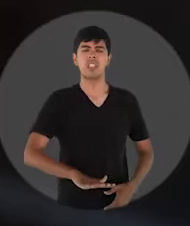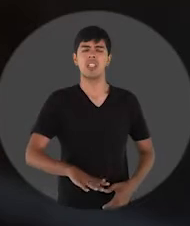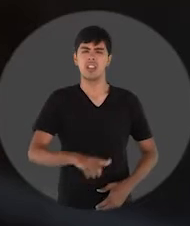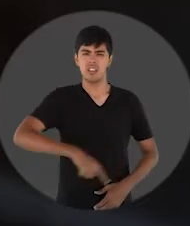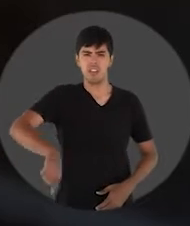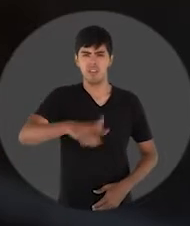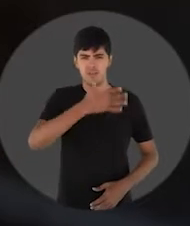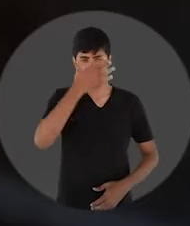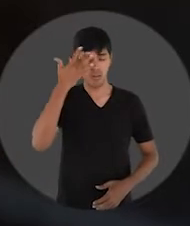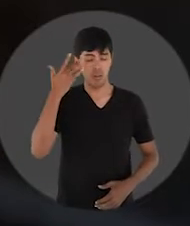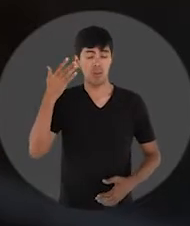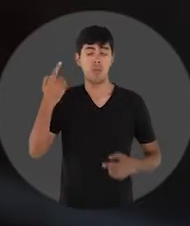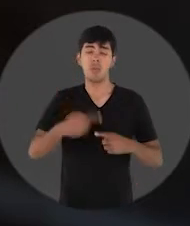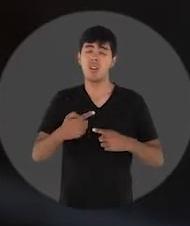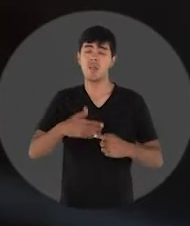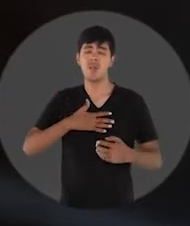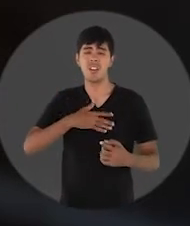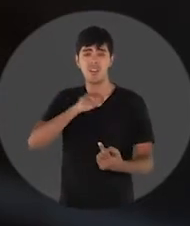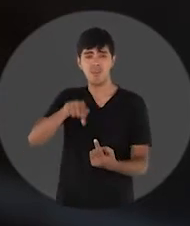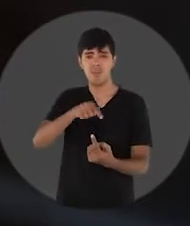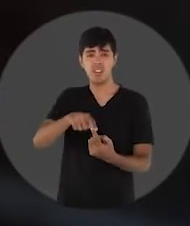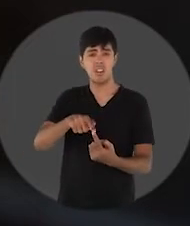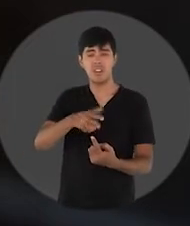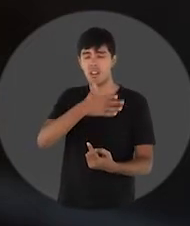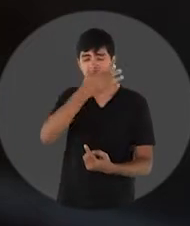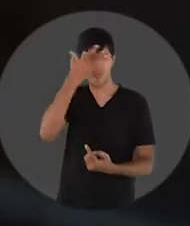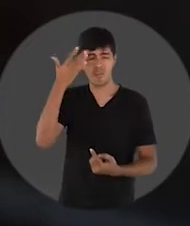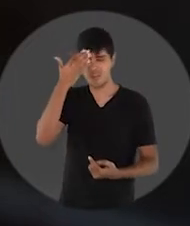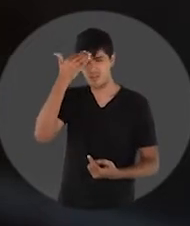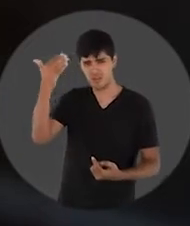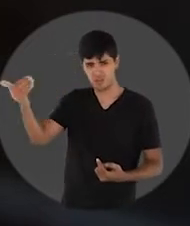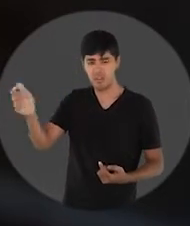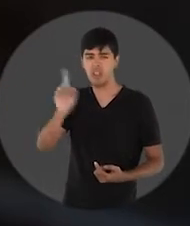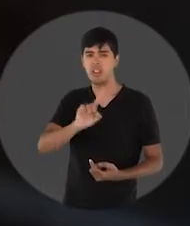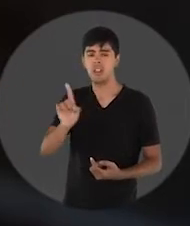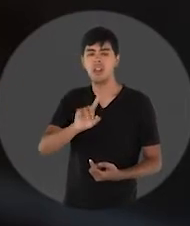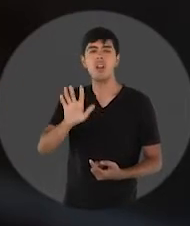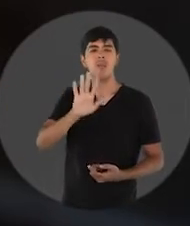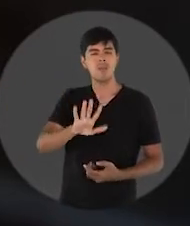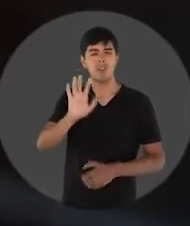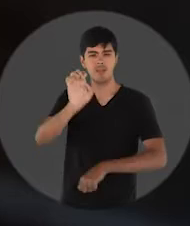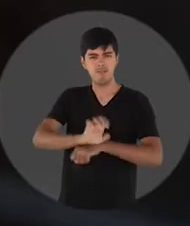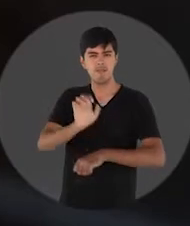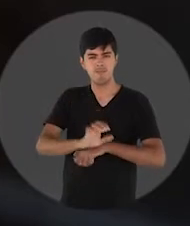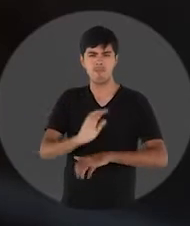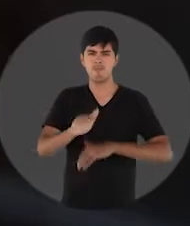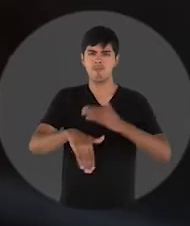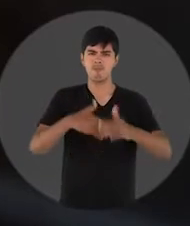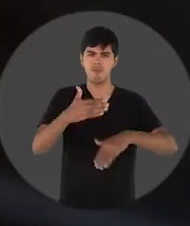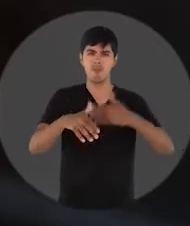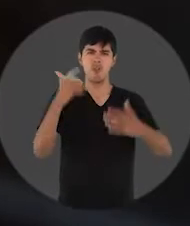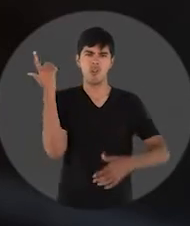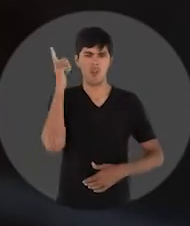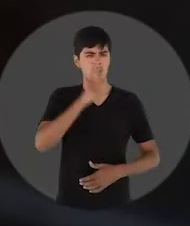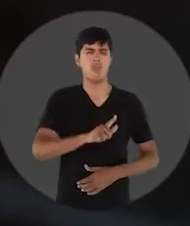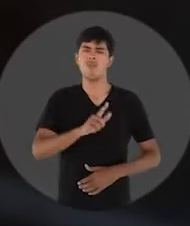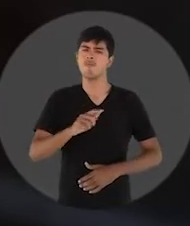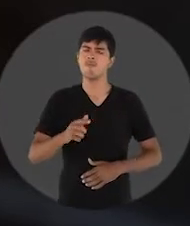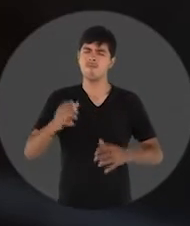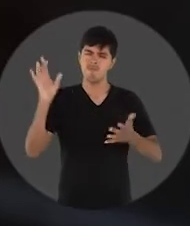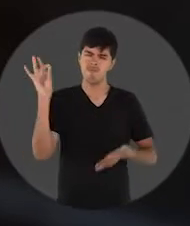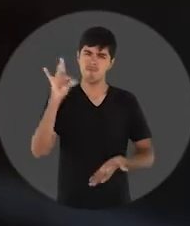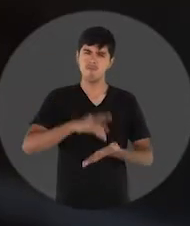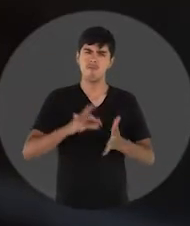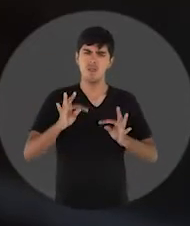insisti. Até mesmo porque minha meta nunca foi a popularidade, e sim fazer o nosso estado andar com prosperidade